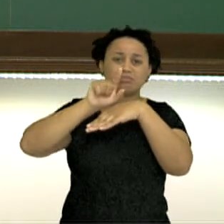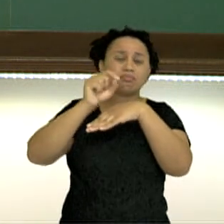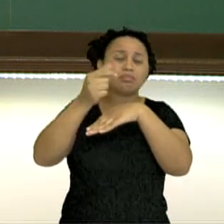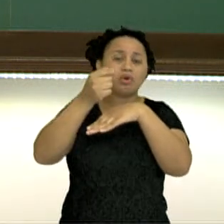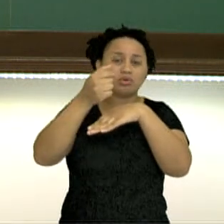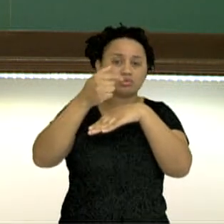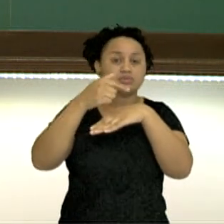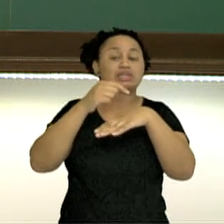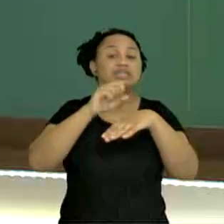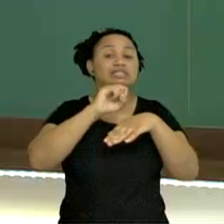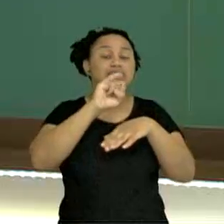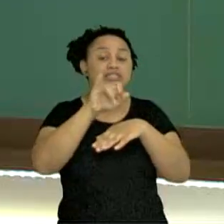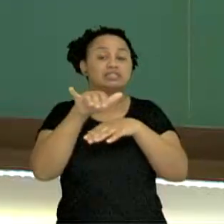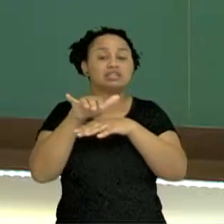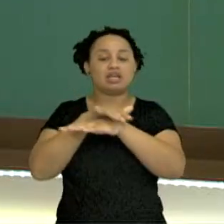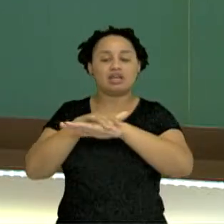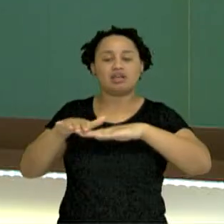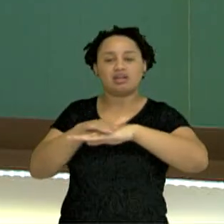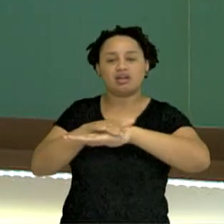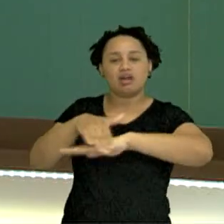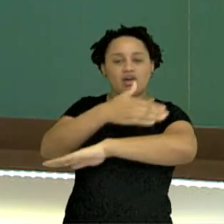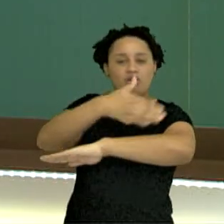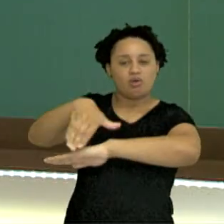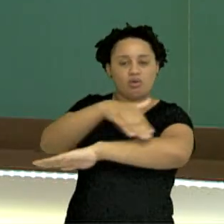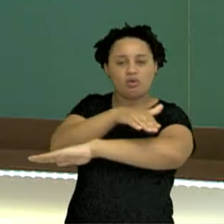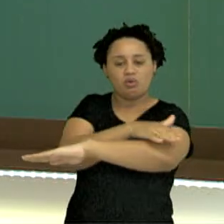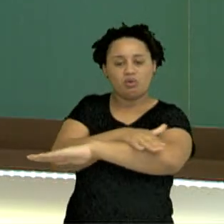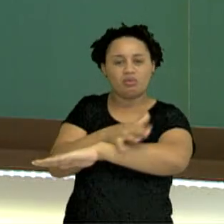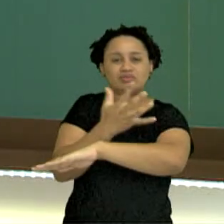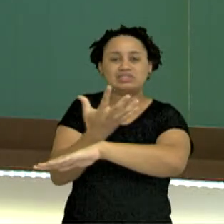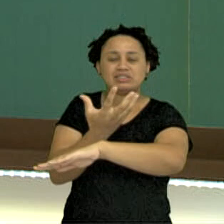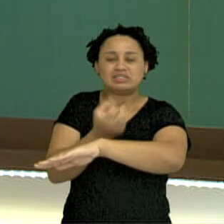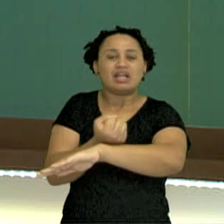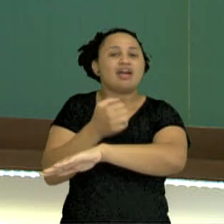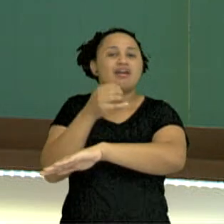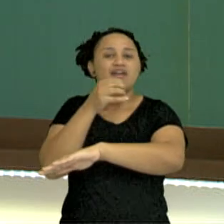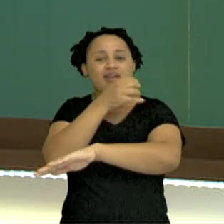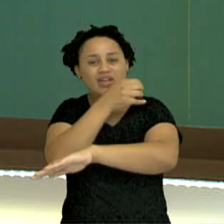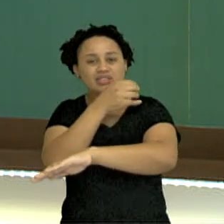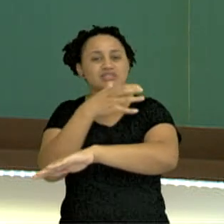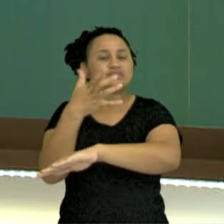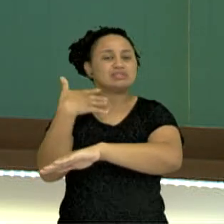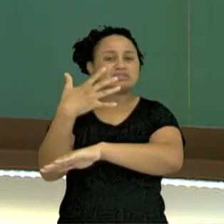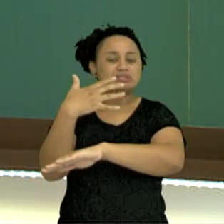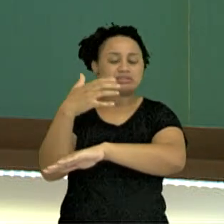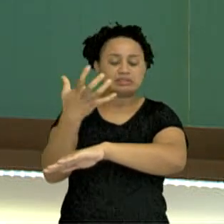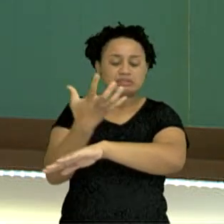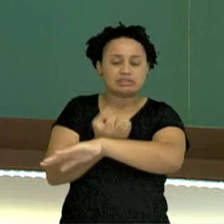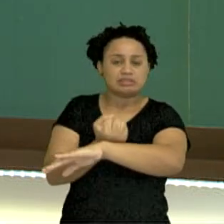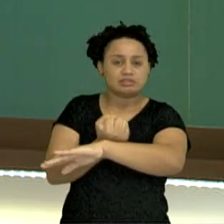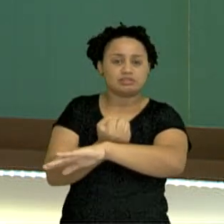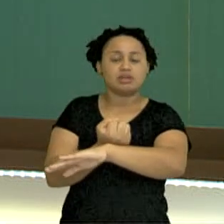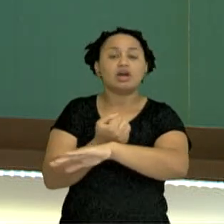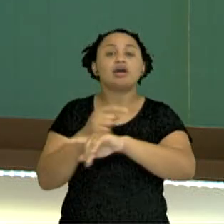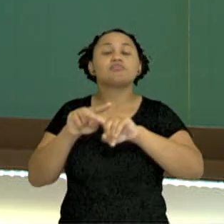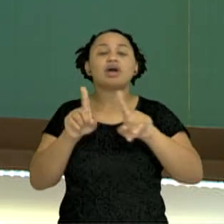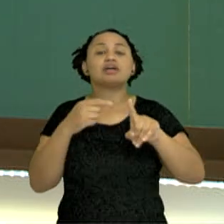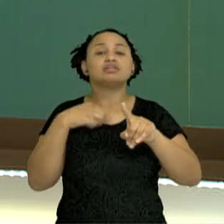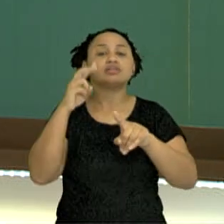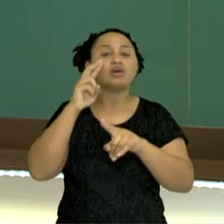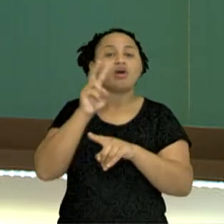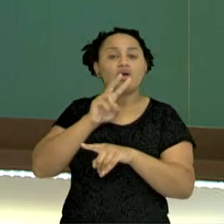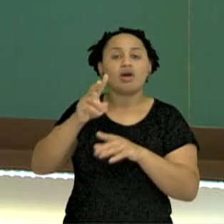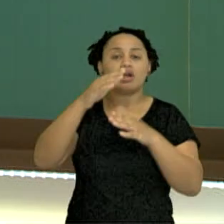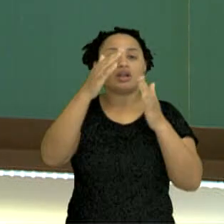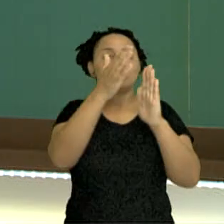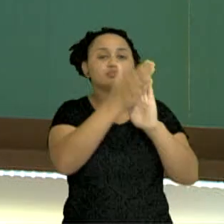luz solar incidindo sobre o asfalto, por exemplo, o asfalto ele retém uma grande quantidade de calor. Agora, quando a gente olha para uma parede branca